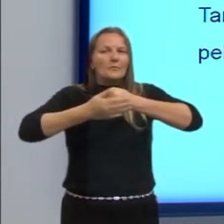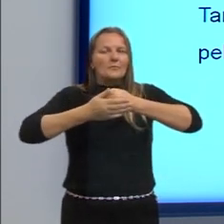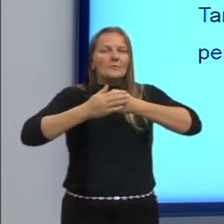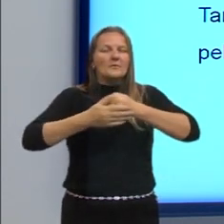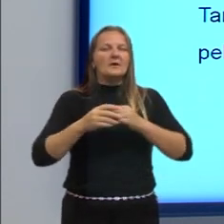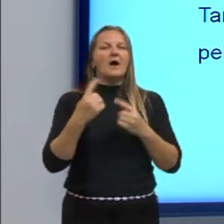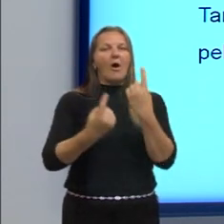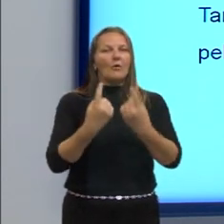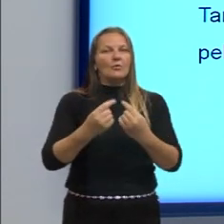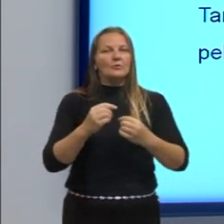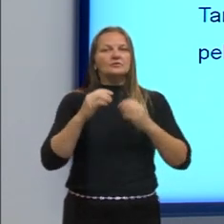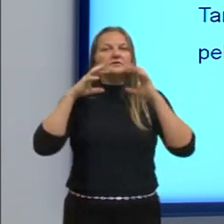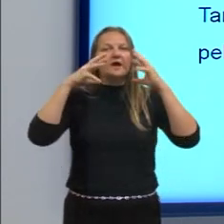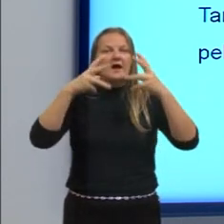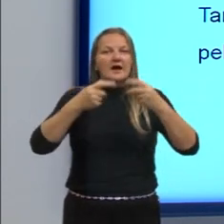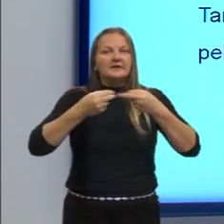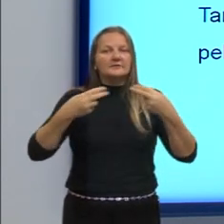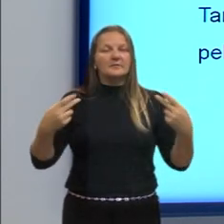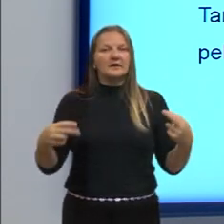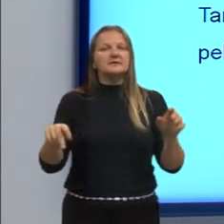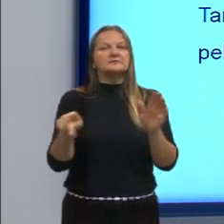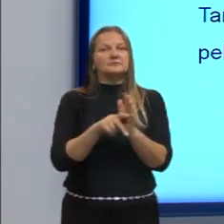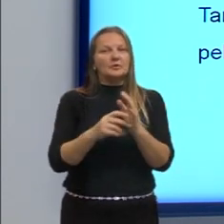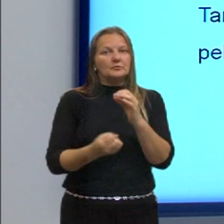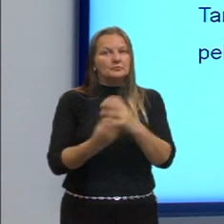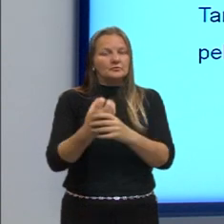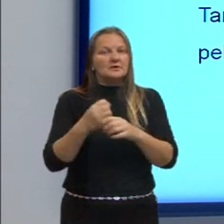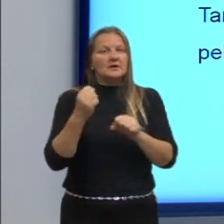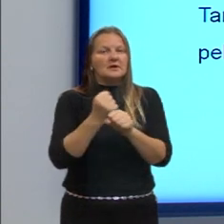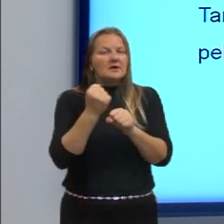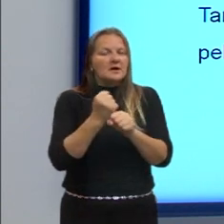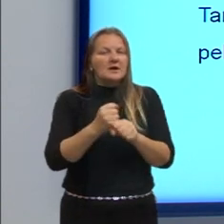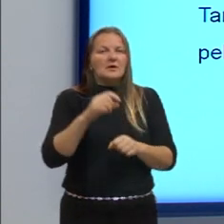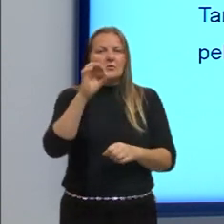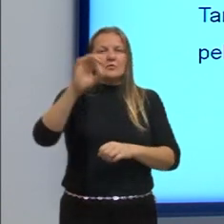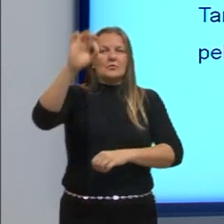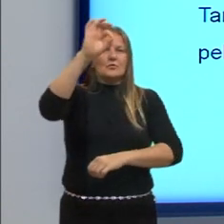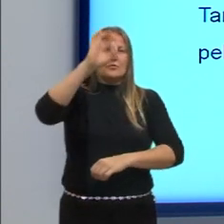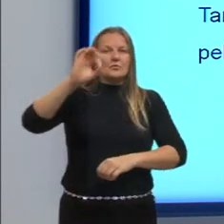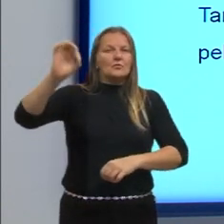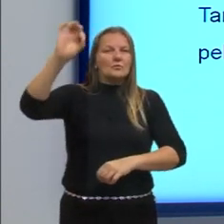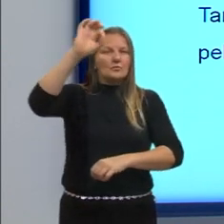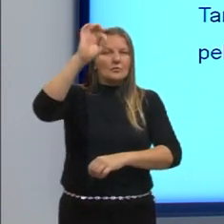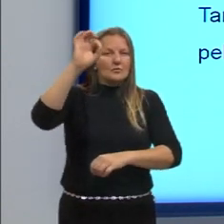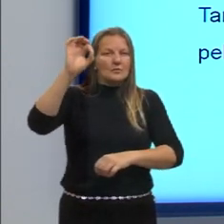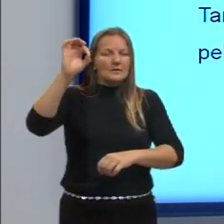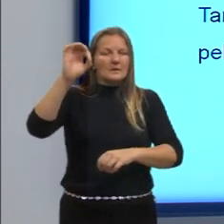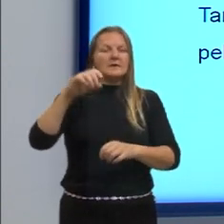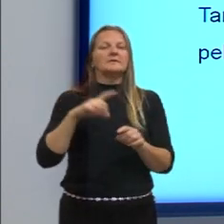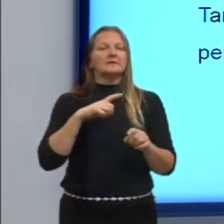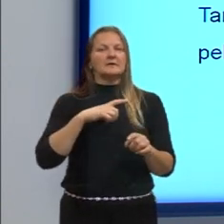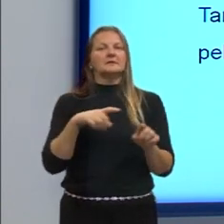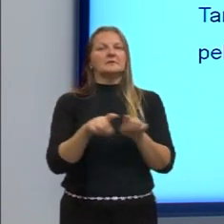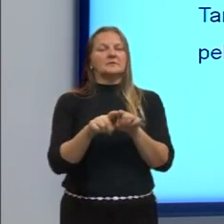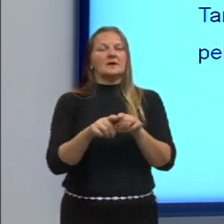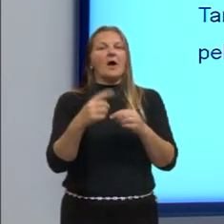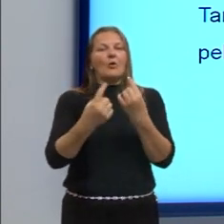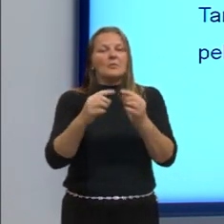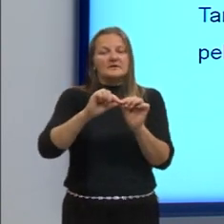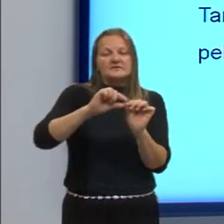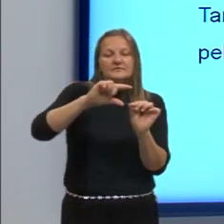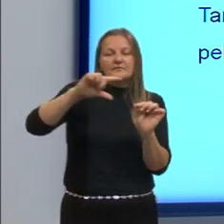animais que tem essa característica de produzir é cera como as abelhas algumas plantas têm essa cera protetora nas folhas